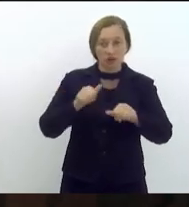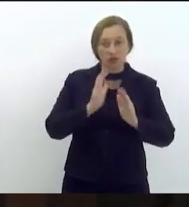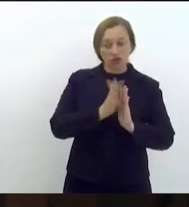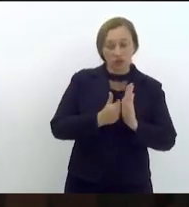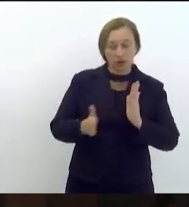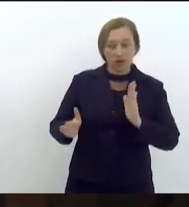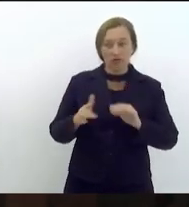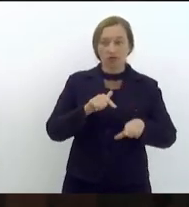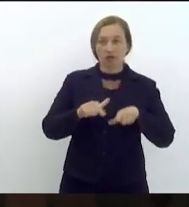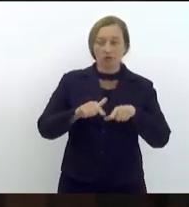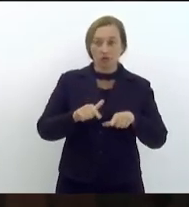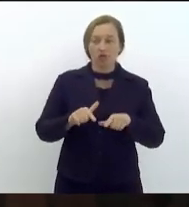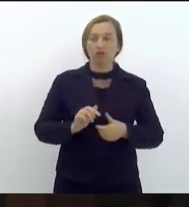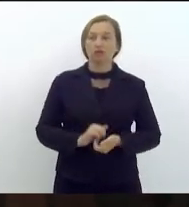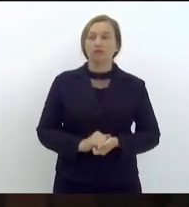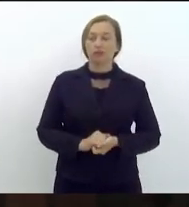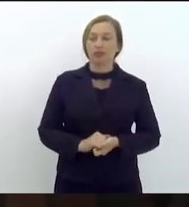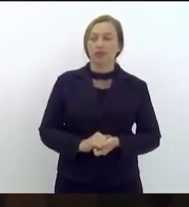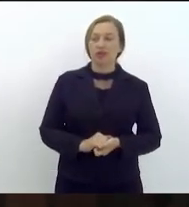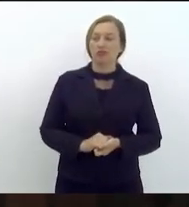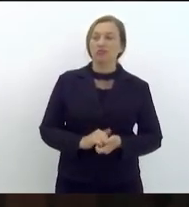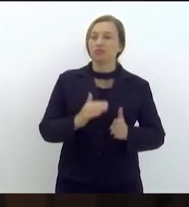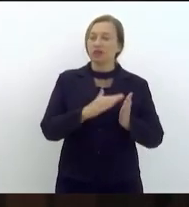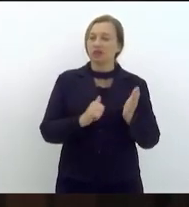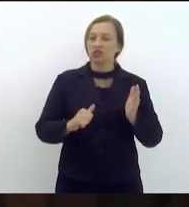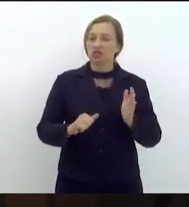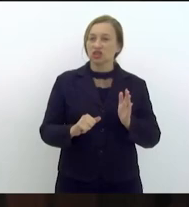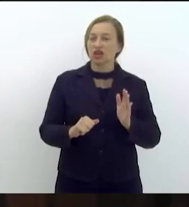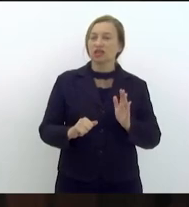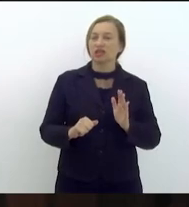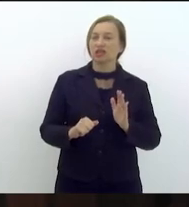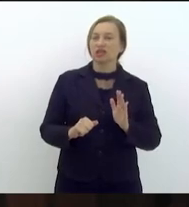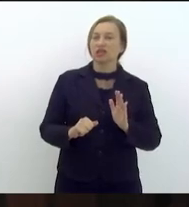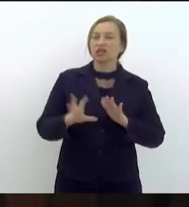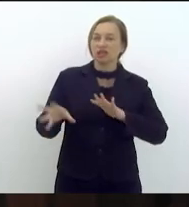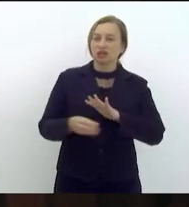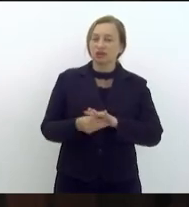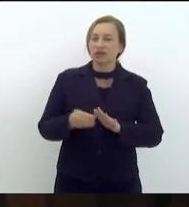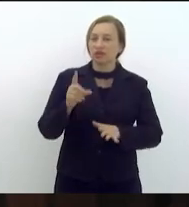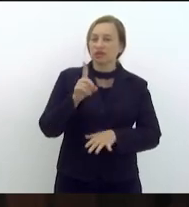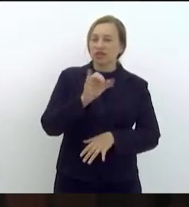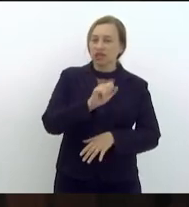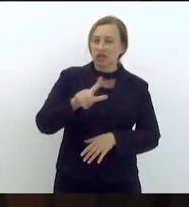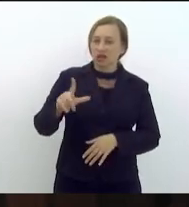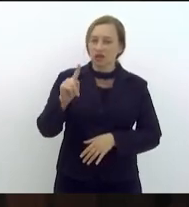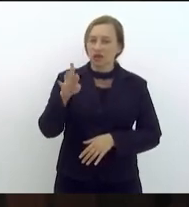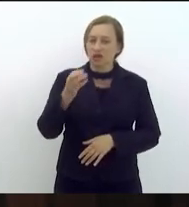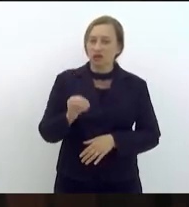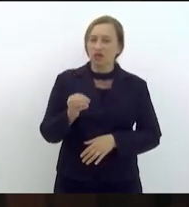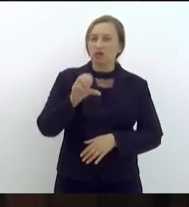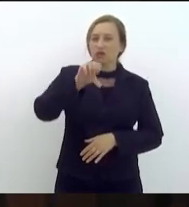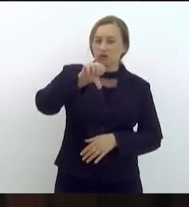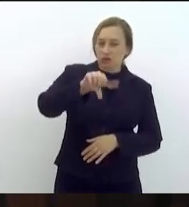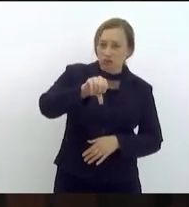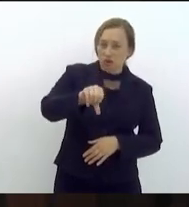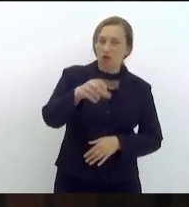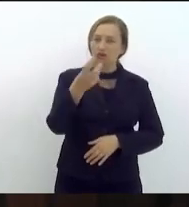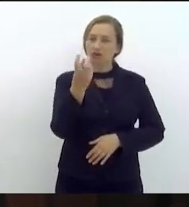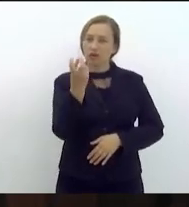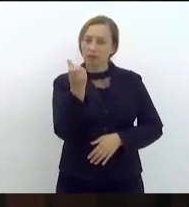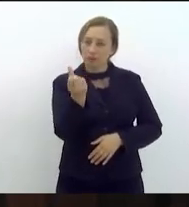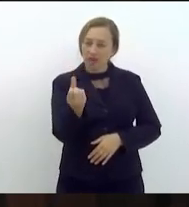os trabalhos à ordem com a retirada da emenda do deputado Daniel Liberal do projeto 965 de